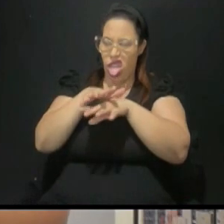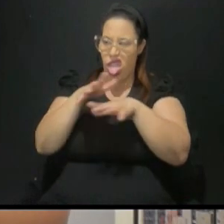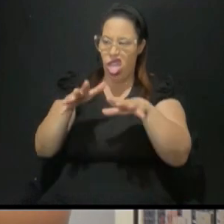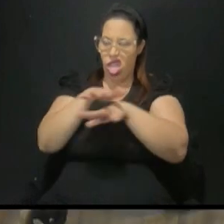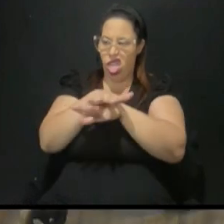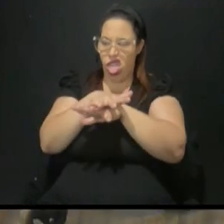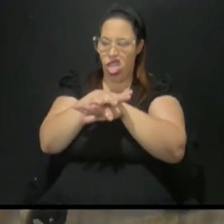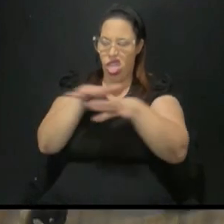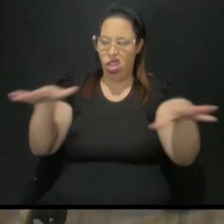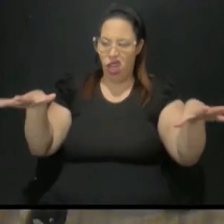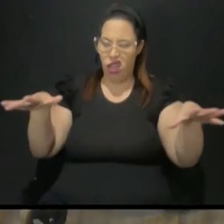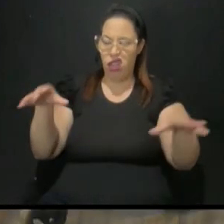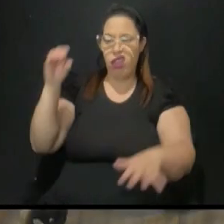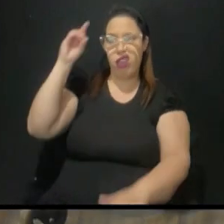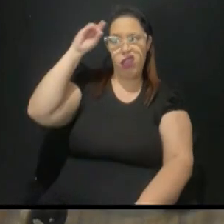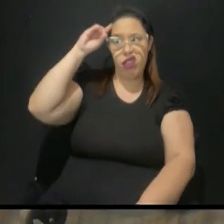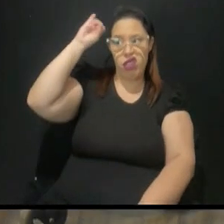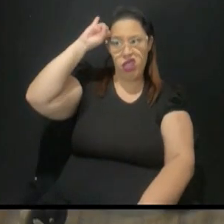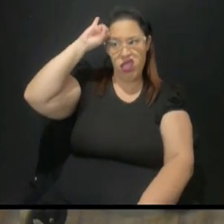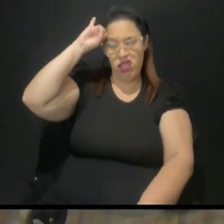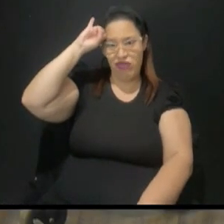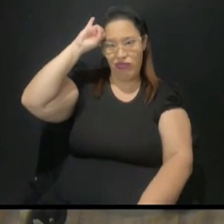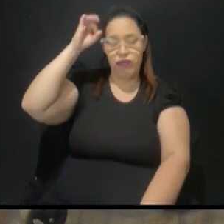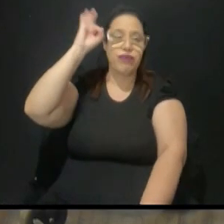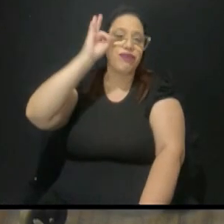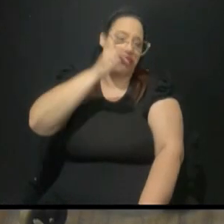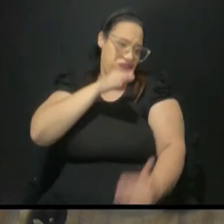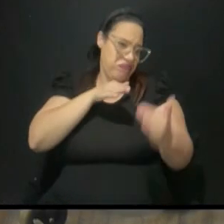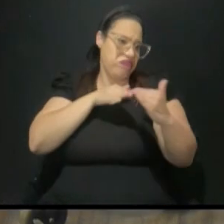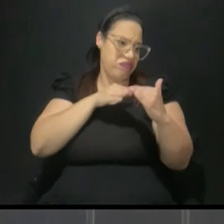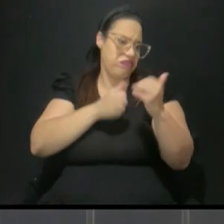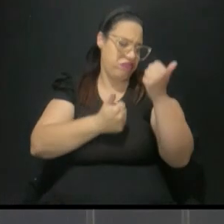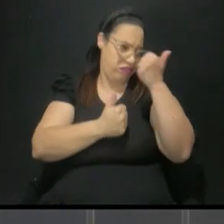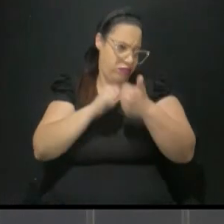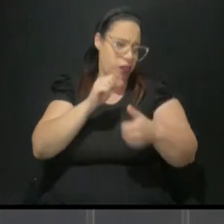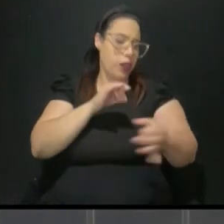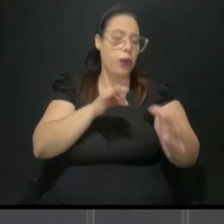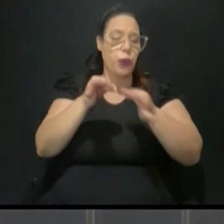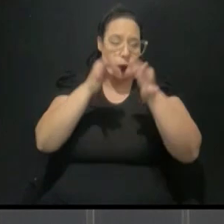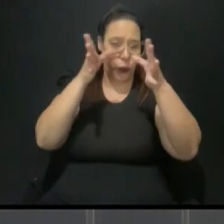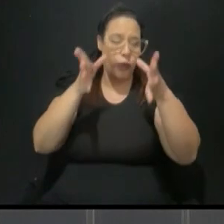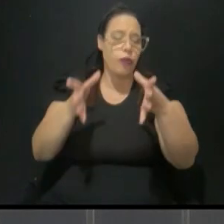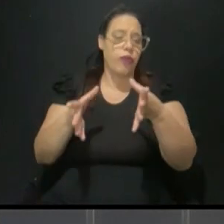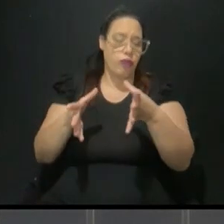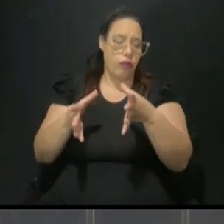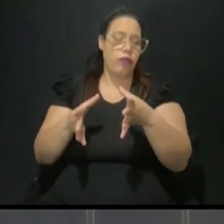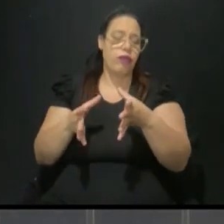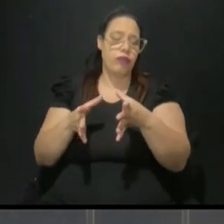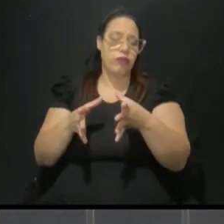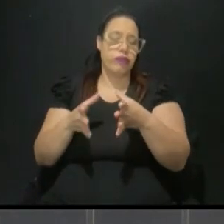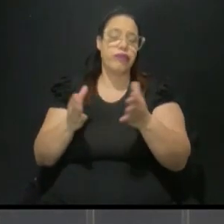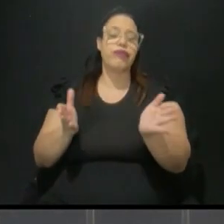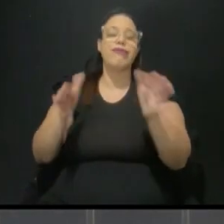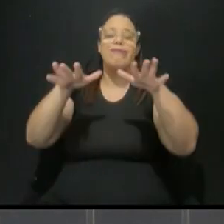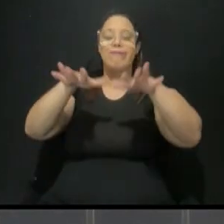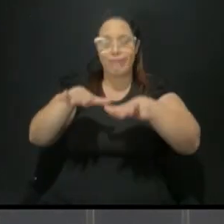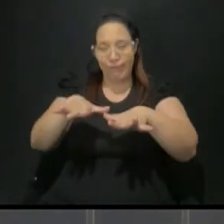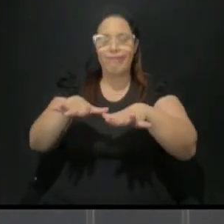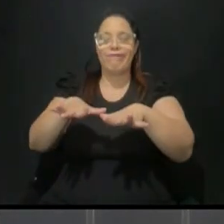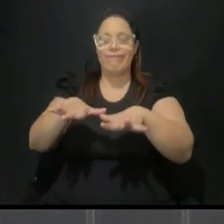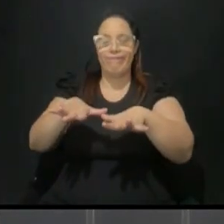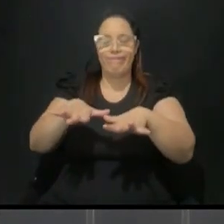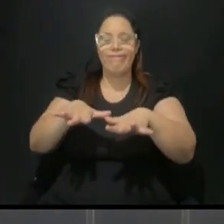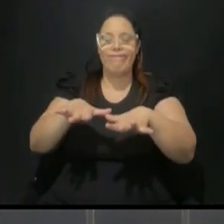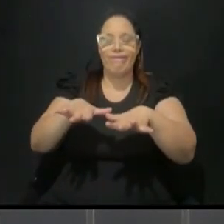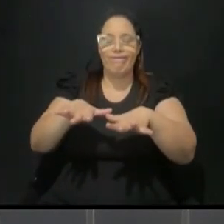intelectual. Sim, com certeza. O esporte é uma ferramenta, né, de inclusão. Então, nós não estamos pensando